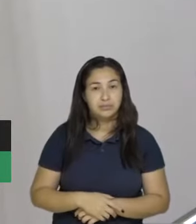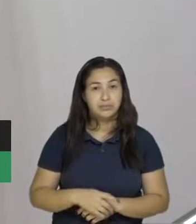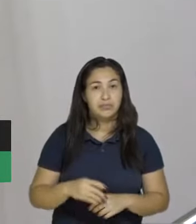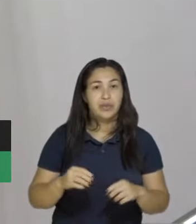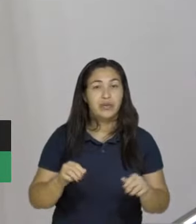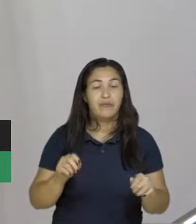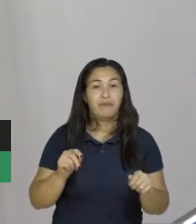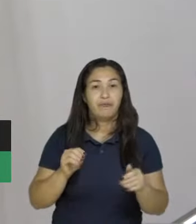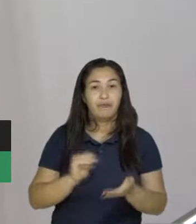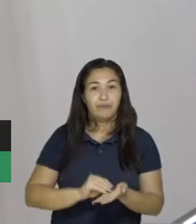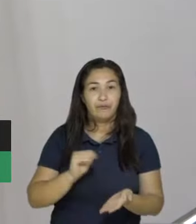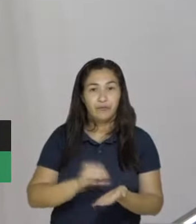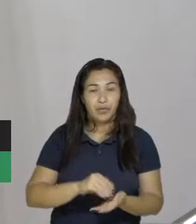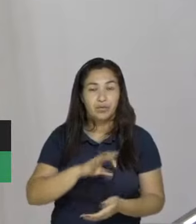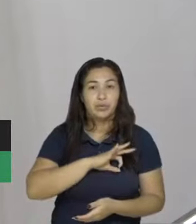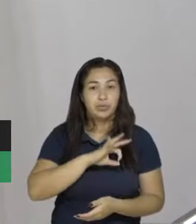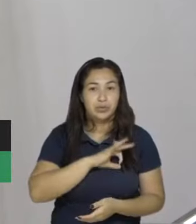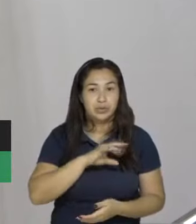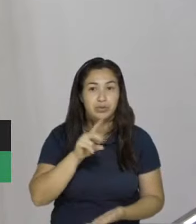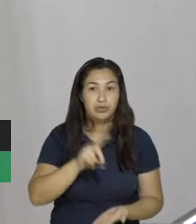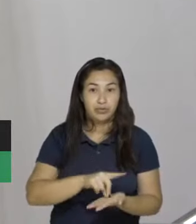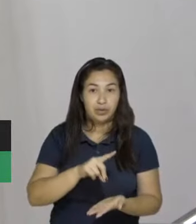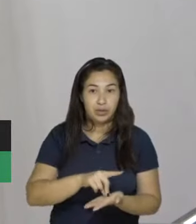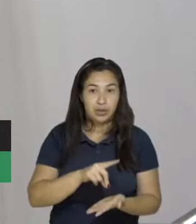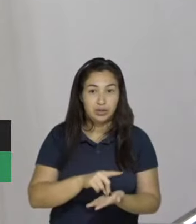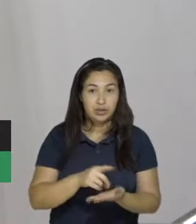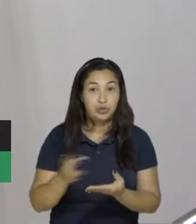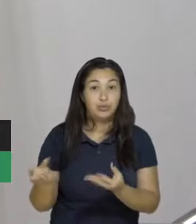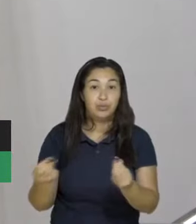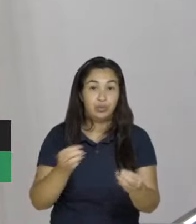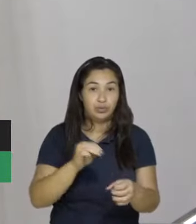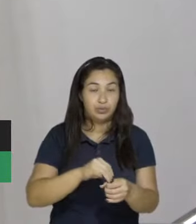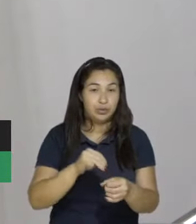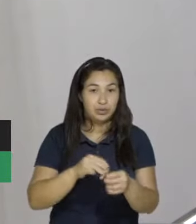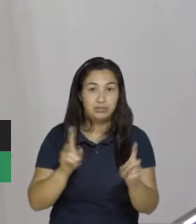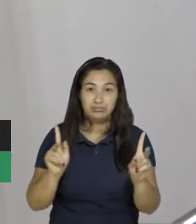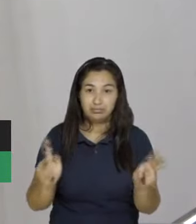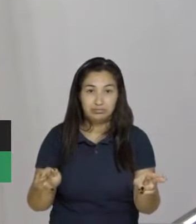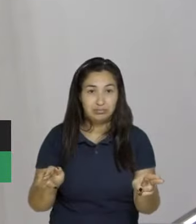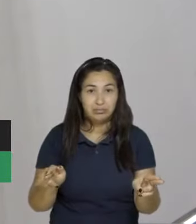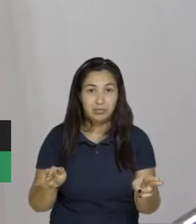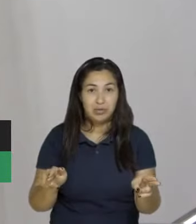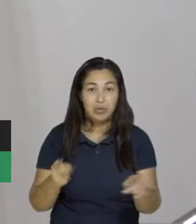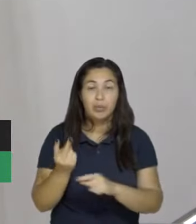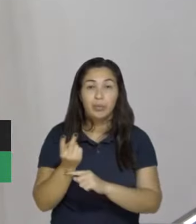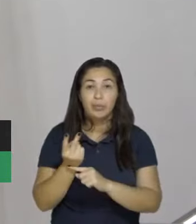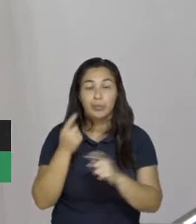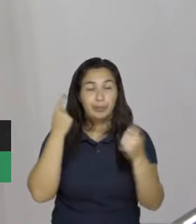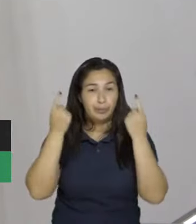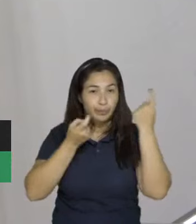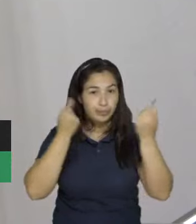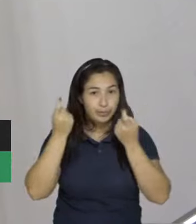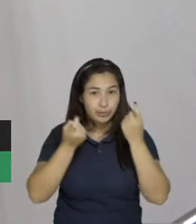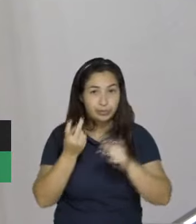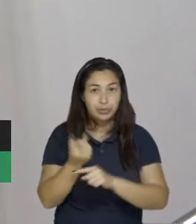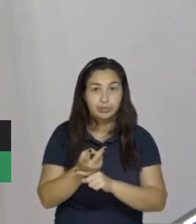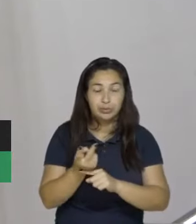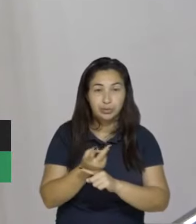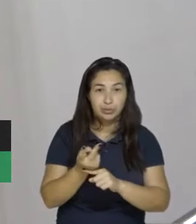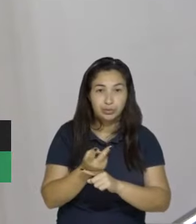cidade. Essa é uma realidade da maioria dos municípios do Alto Vale, que procuram o